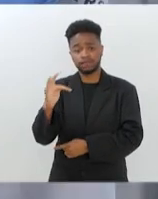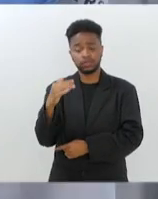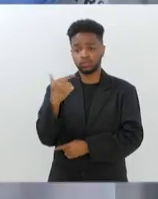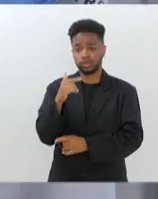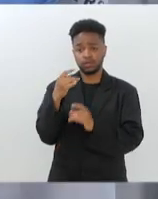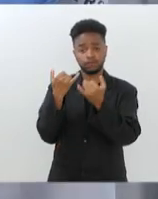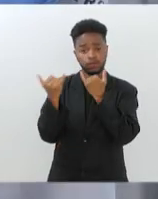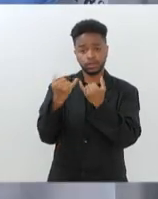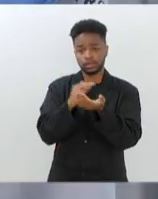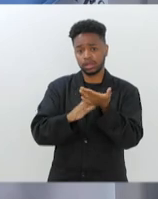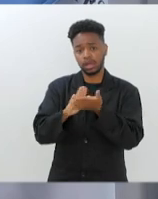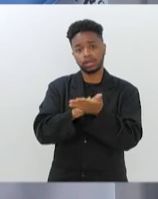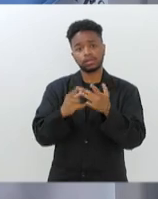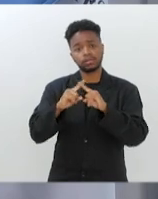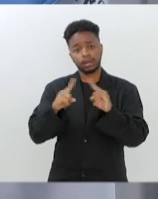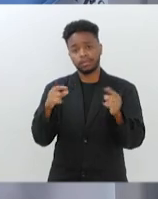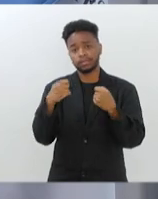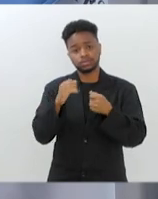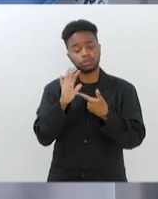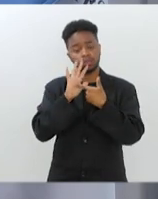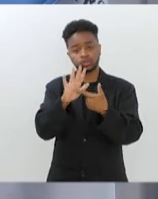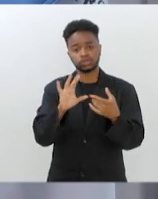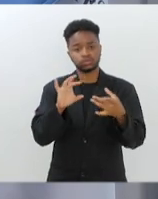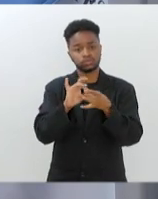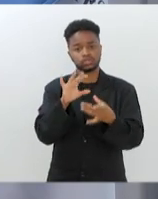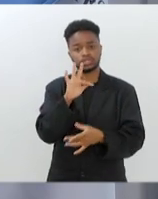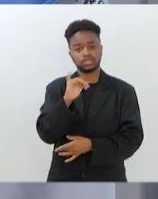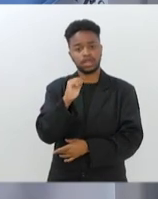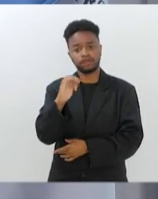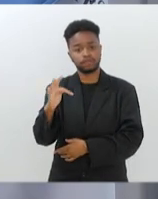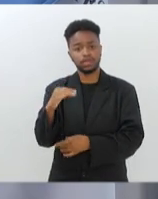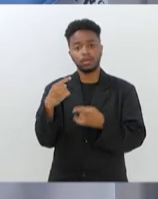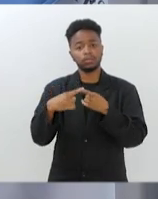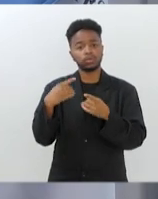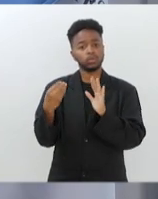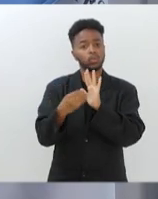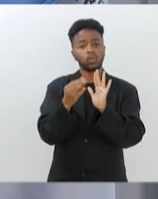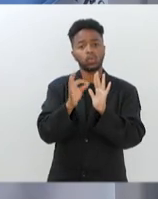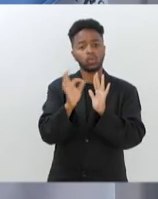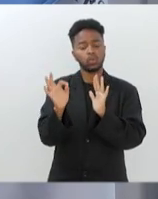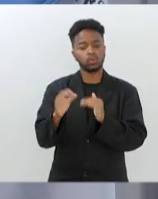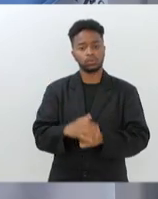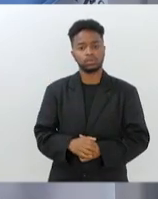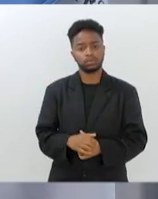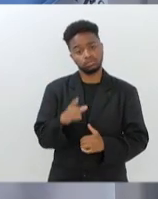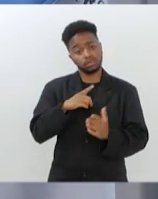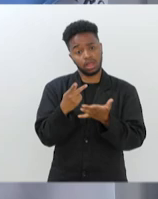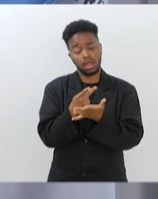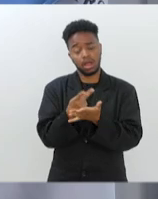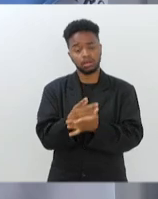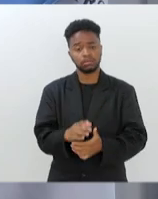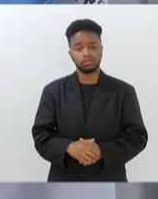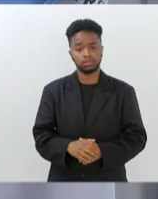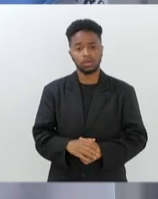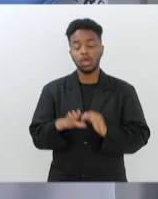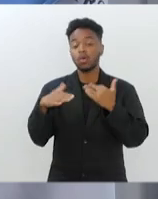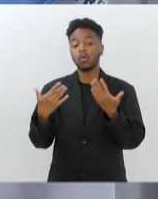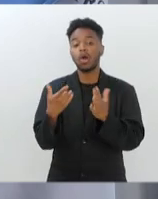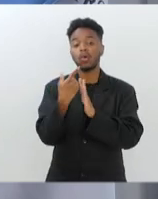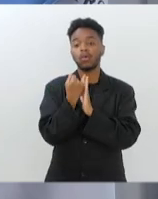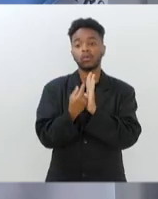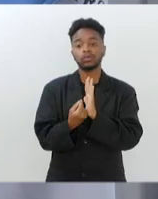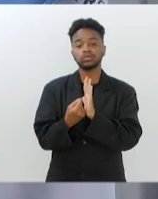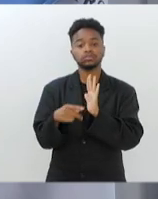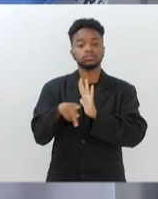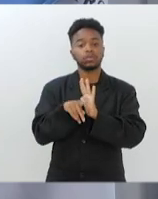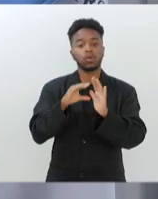quiser agora a prestação de contas tem que tá no CAF Por que que não tá no CAF tem alguma coisa de errado qual é o orçamento da da